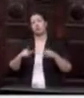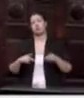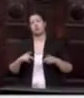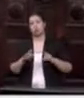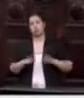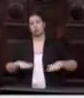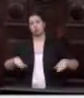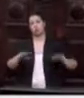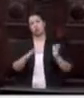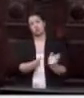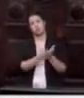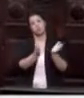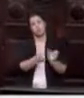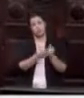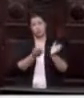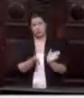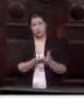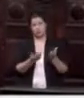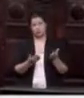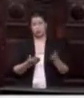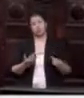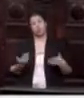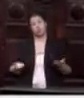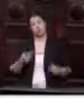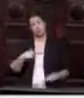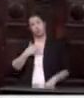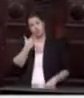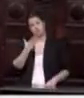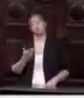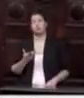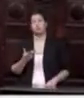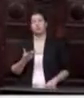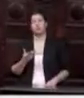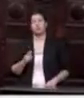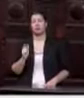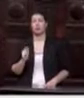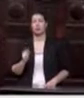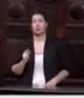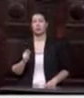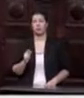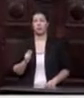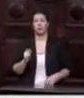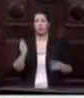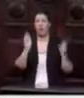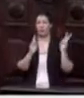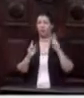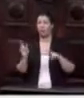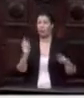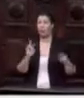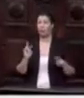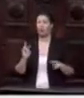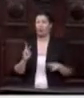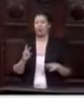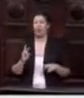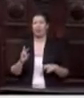a população mais pobre. Quero dizer que, vamos olhar a questão dos restos a